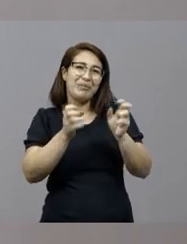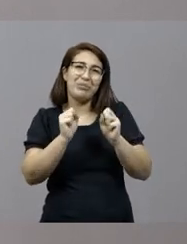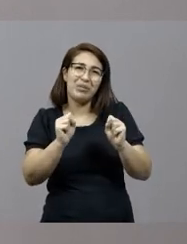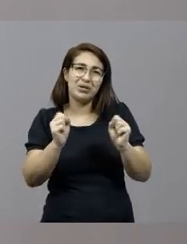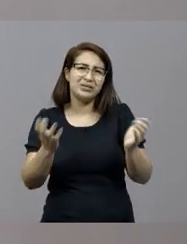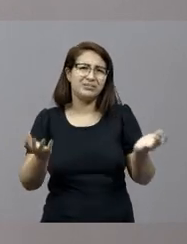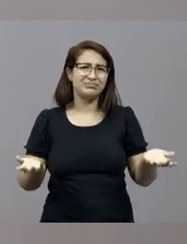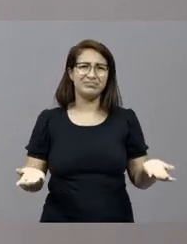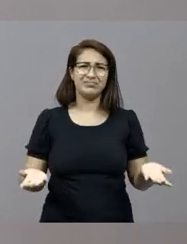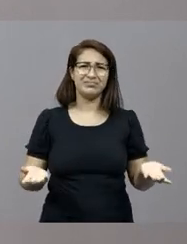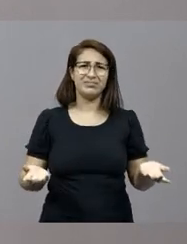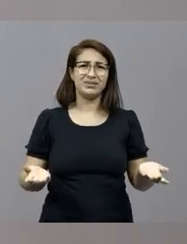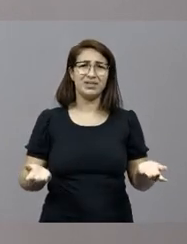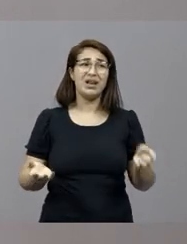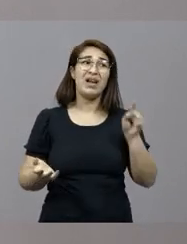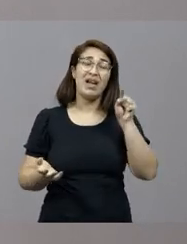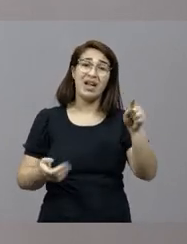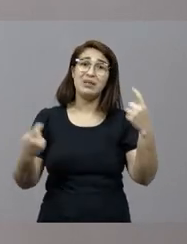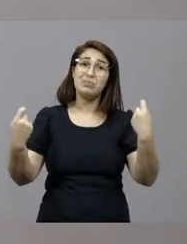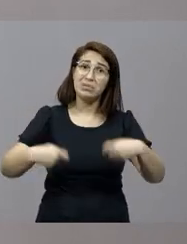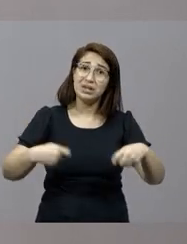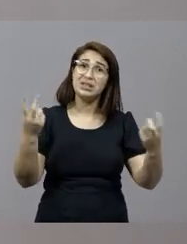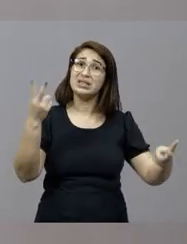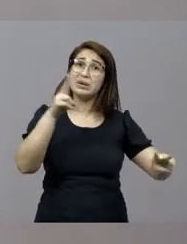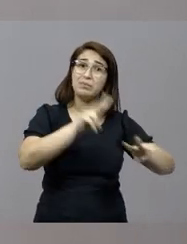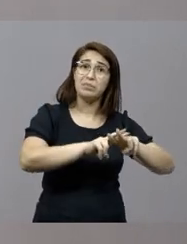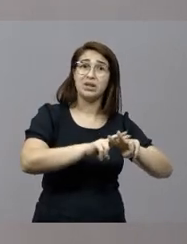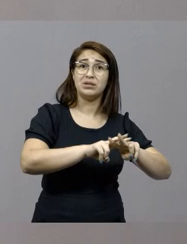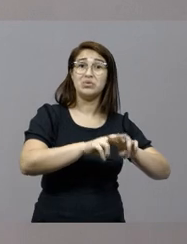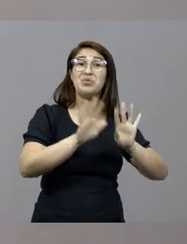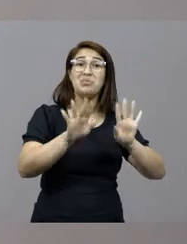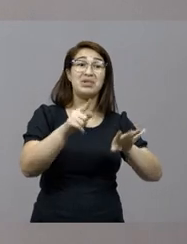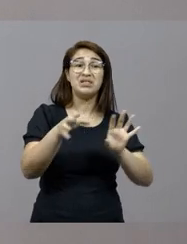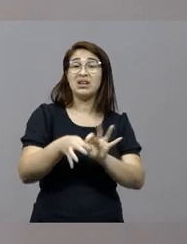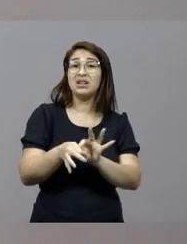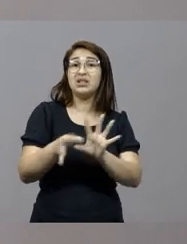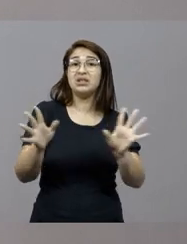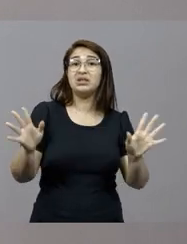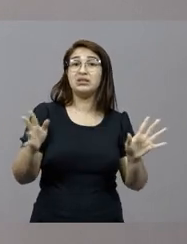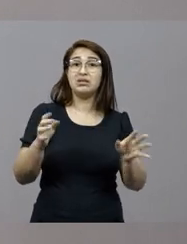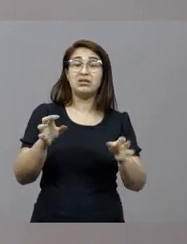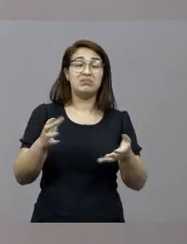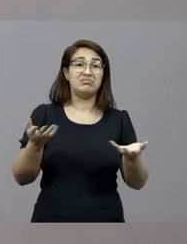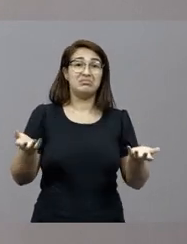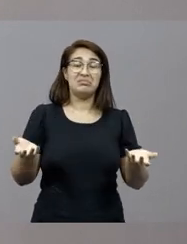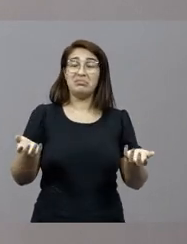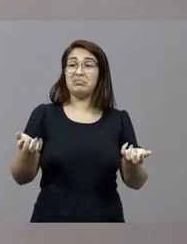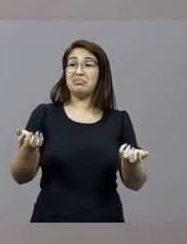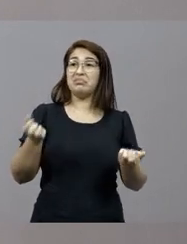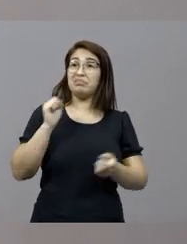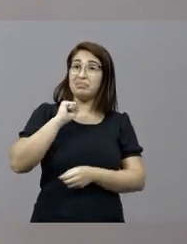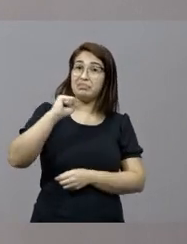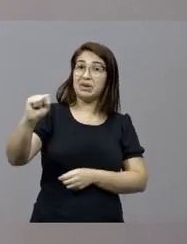E o cara que era para estar preso, estava solto, e matou um policial.